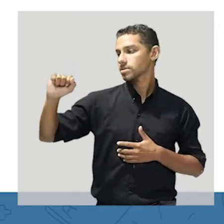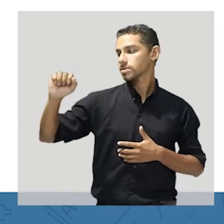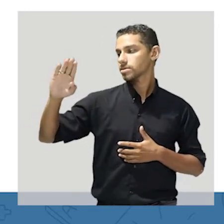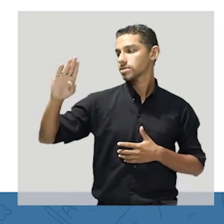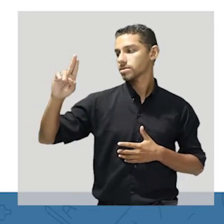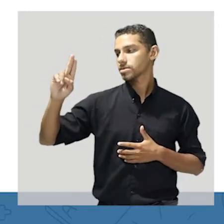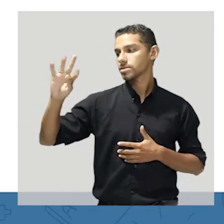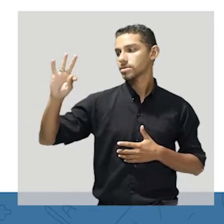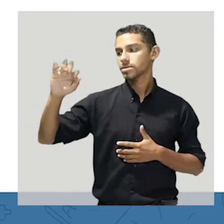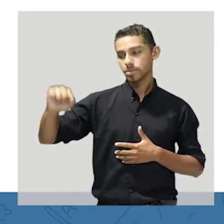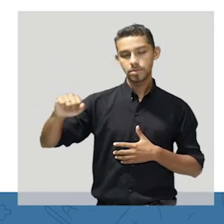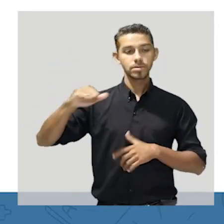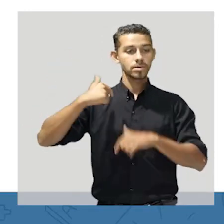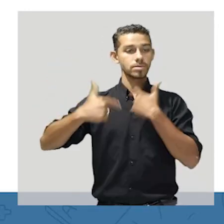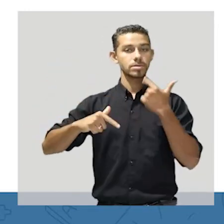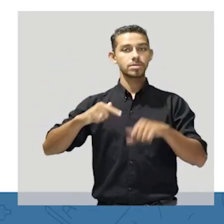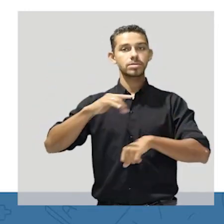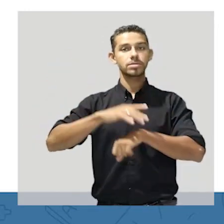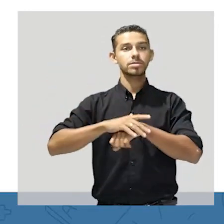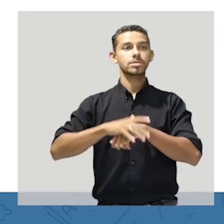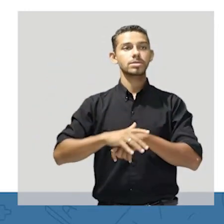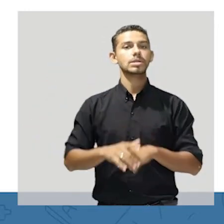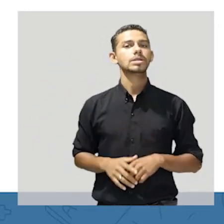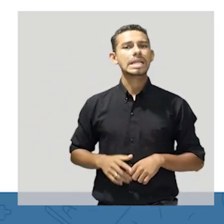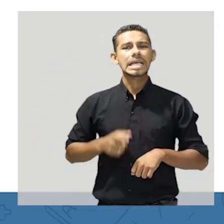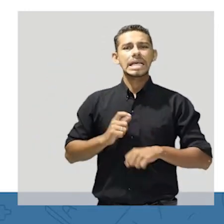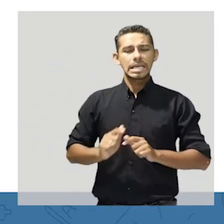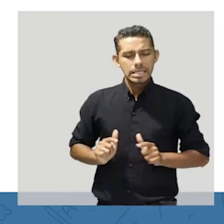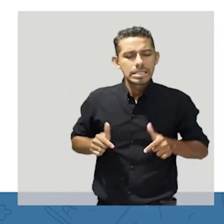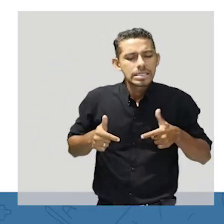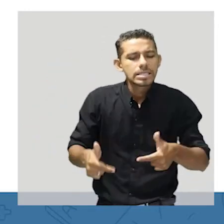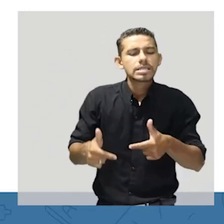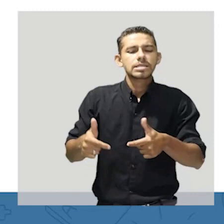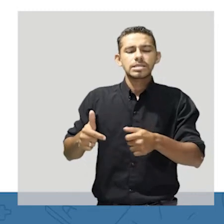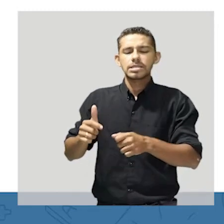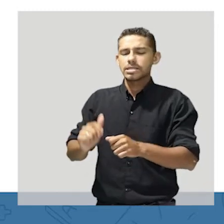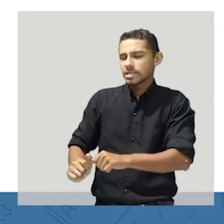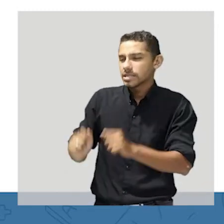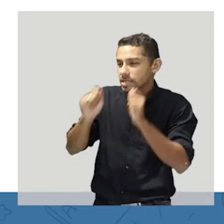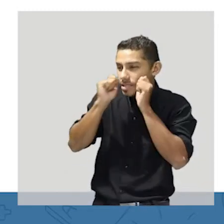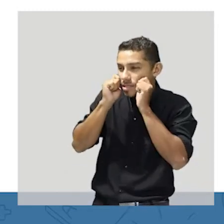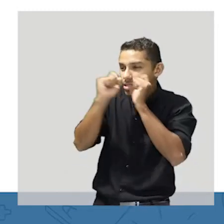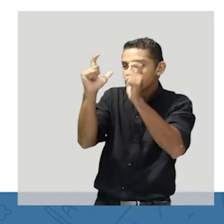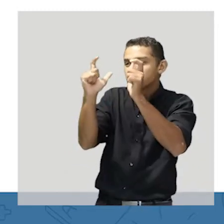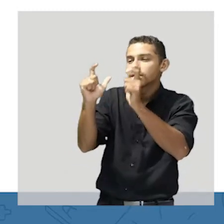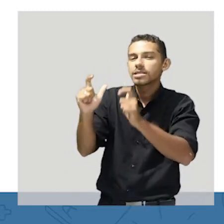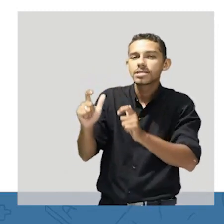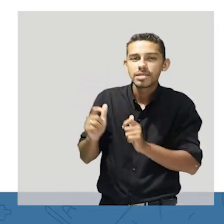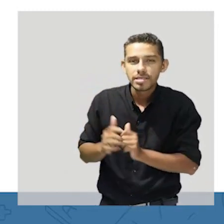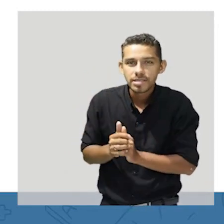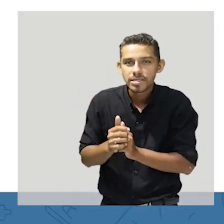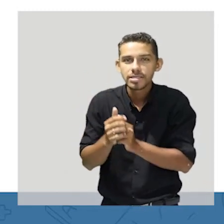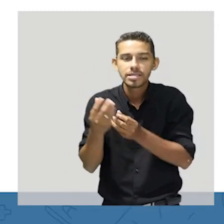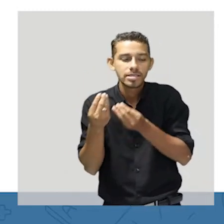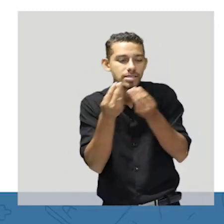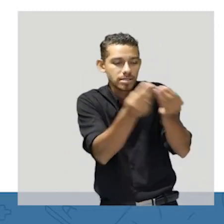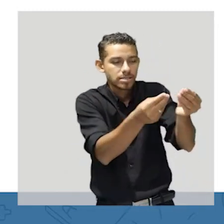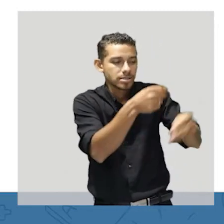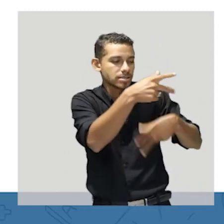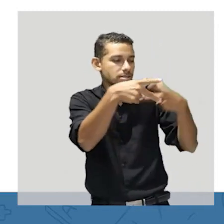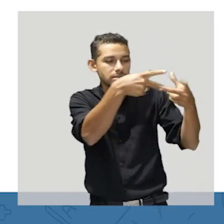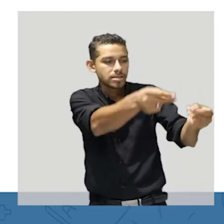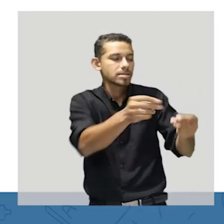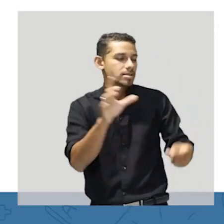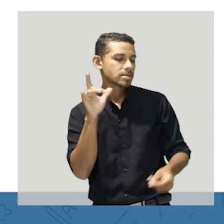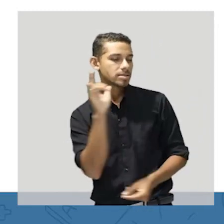o trabalho ele dá duro ele levantar cedo ele traz presentes para ela porque ele é a ama Com certeza